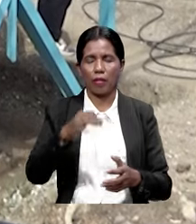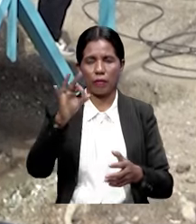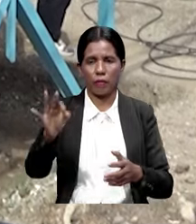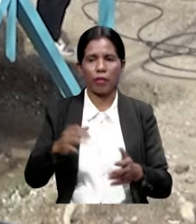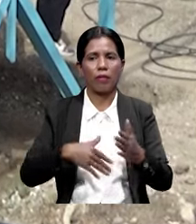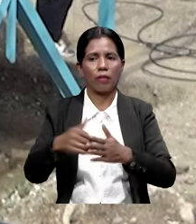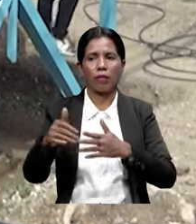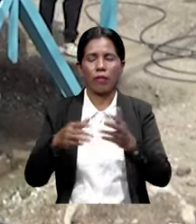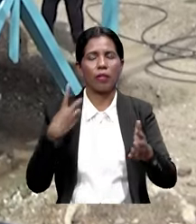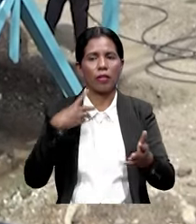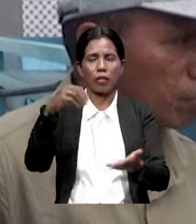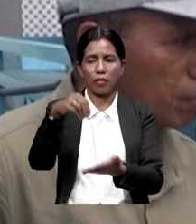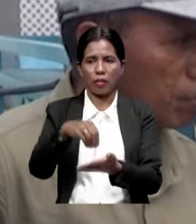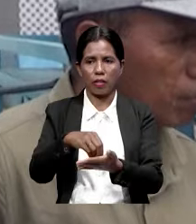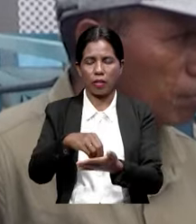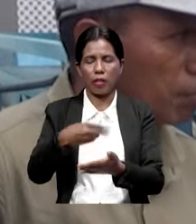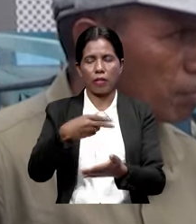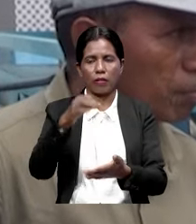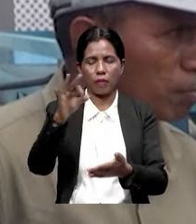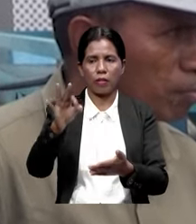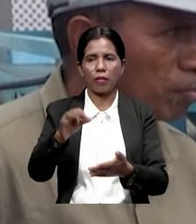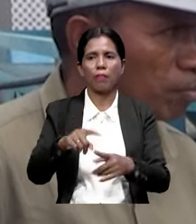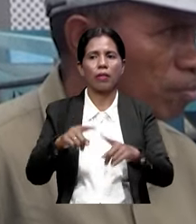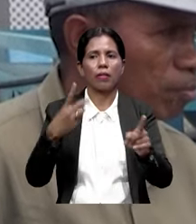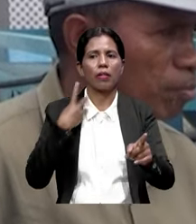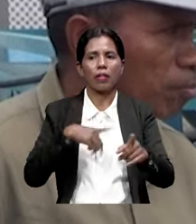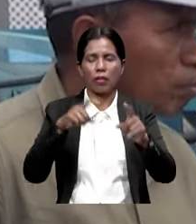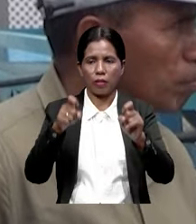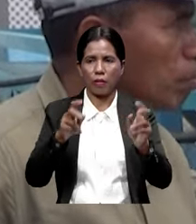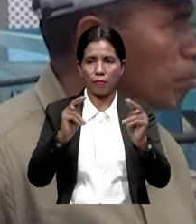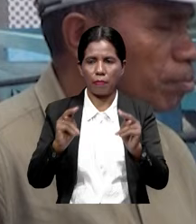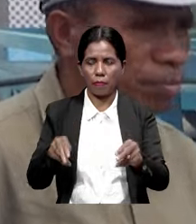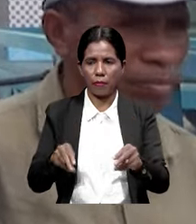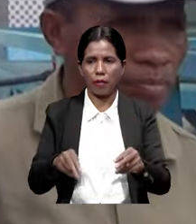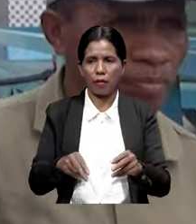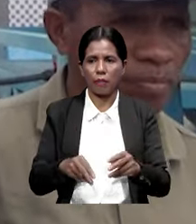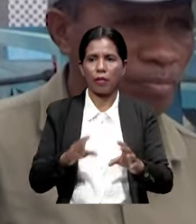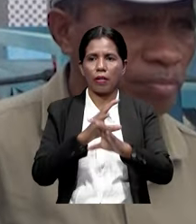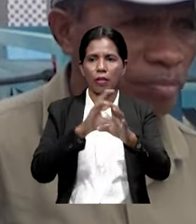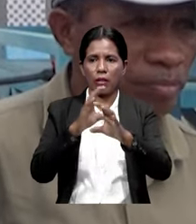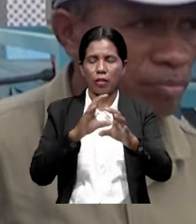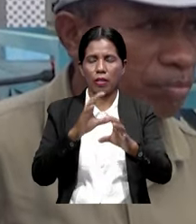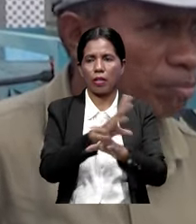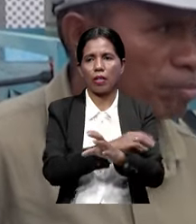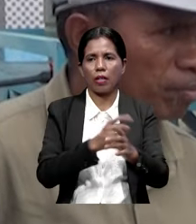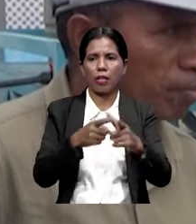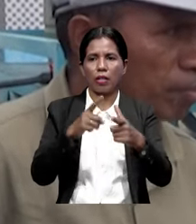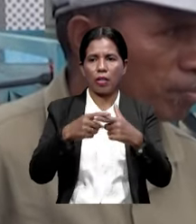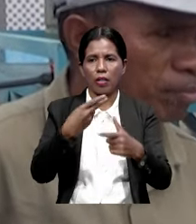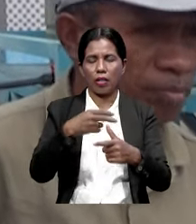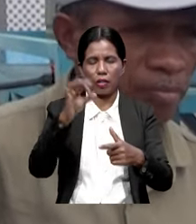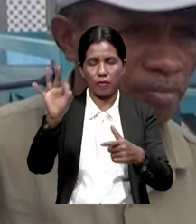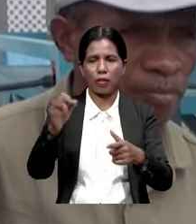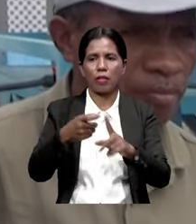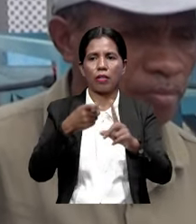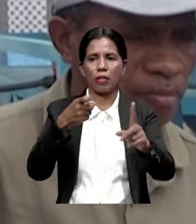evento será de monta sentindo a móvel. Mas bem, e também tem que preparar a condição e da carreta ou de super falei, sentindo a nego se